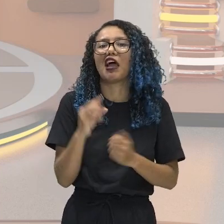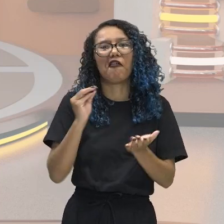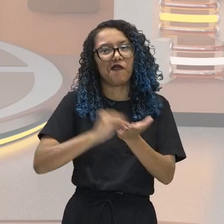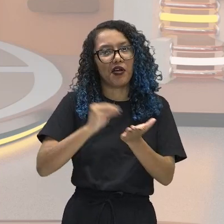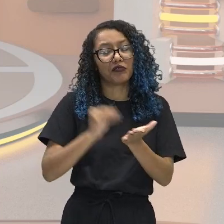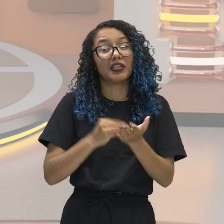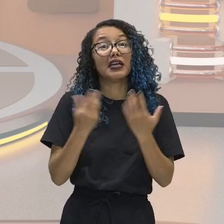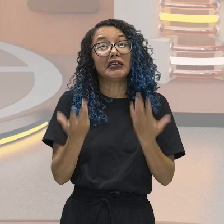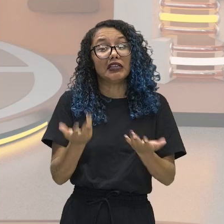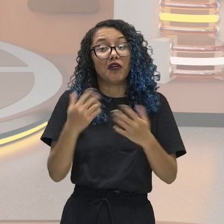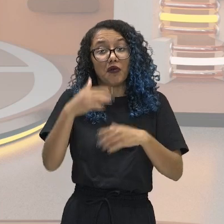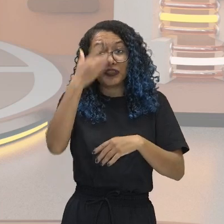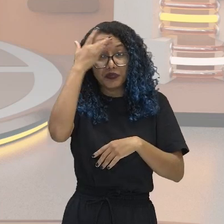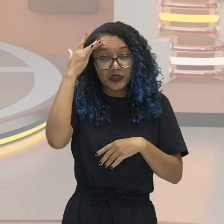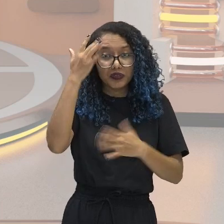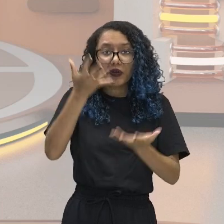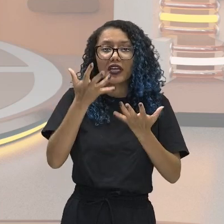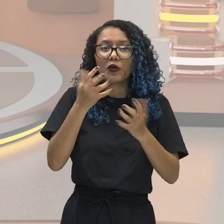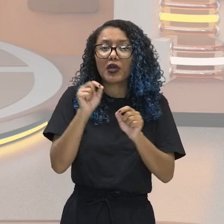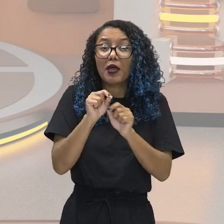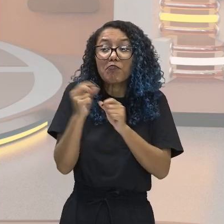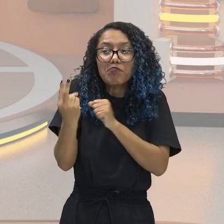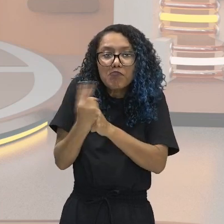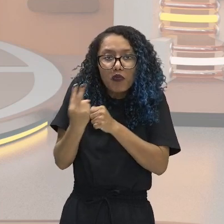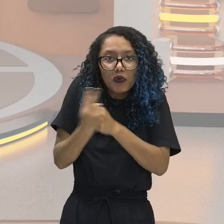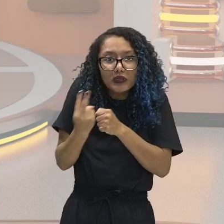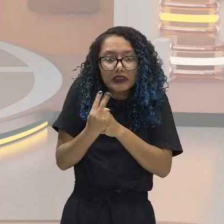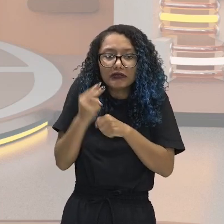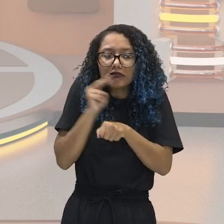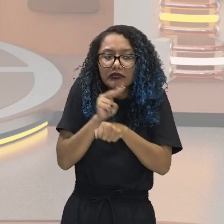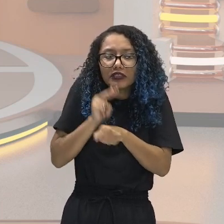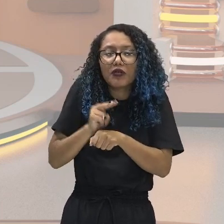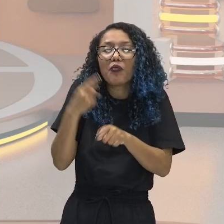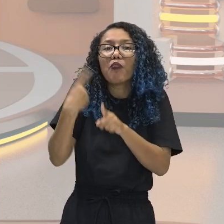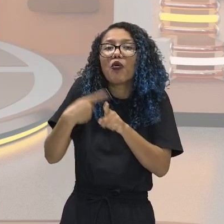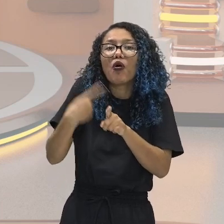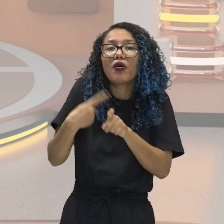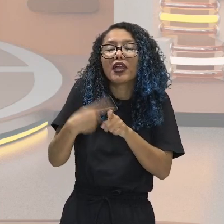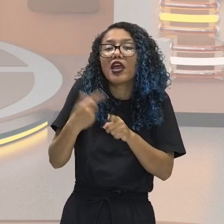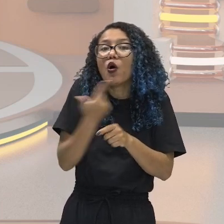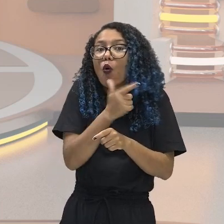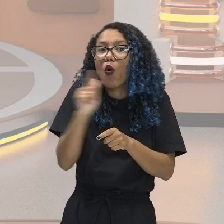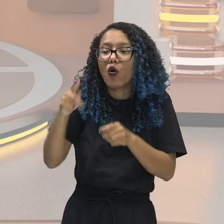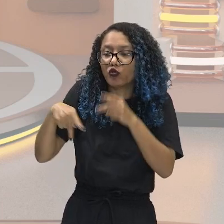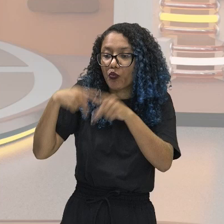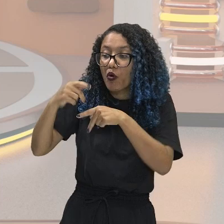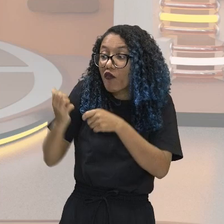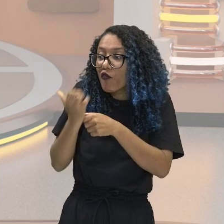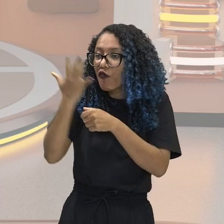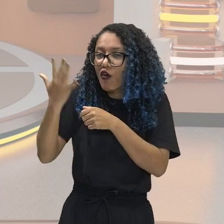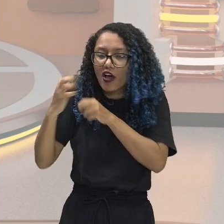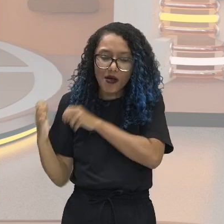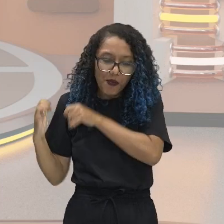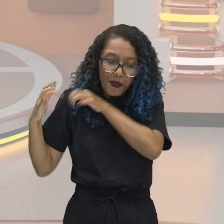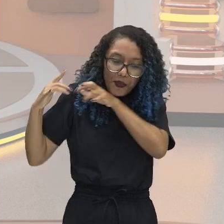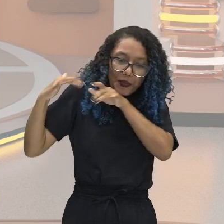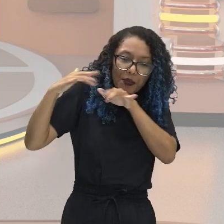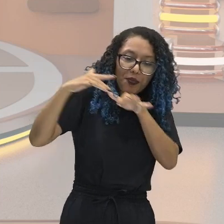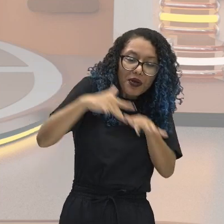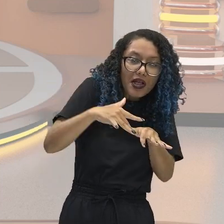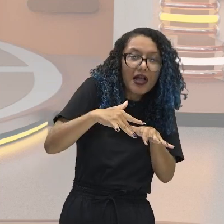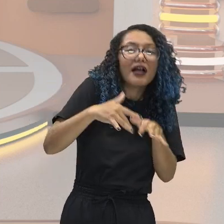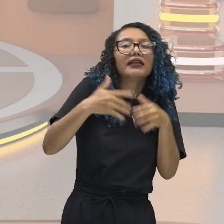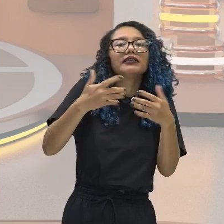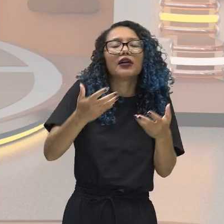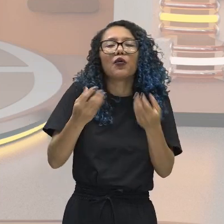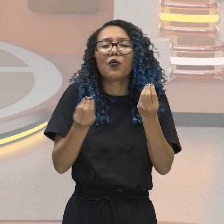de proteção das grandes invasões, das hordas de bárbaros que estavam invadindo a Europa naquele momento. O que faziam, então?